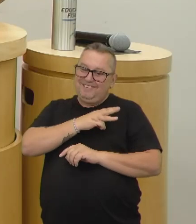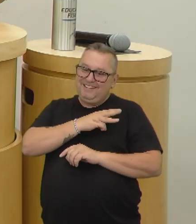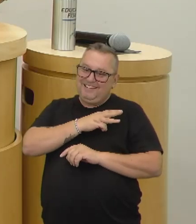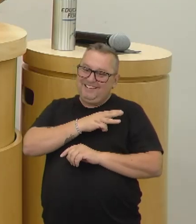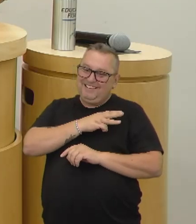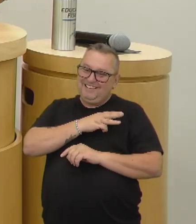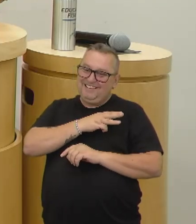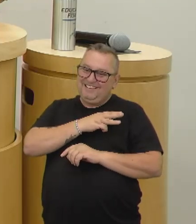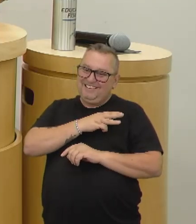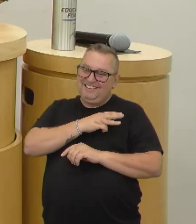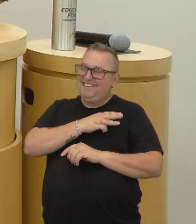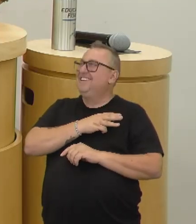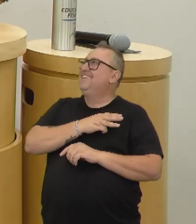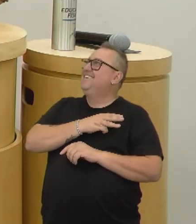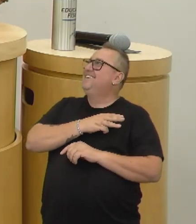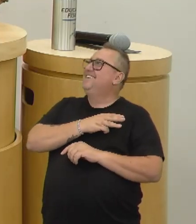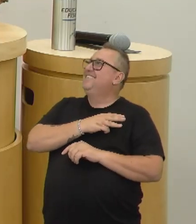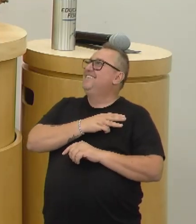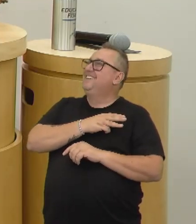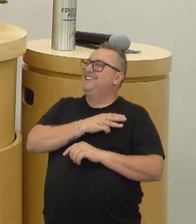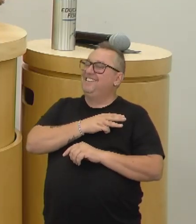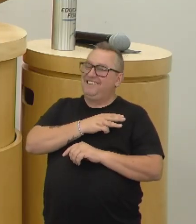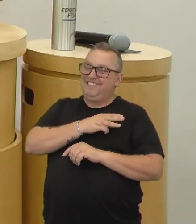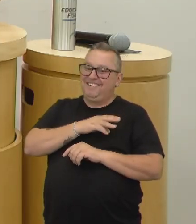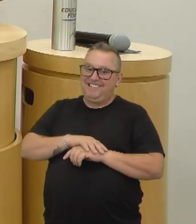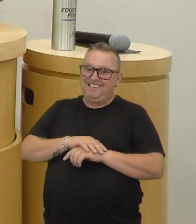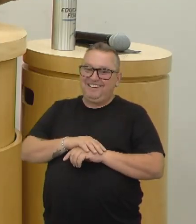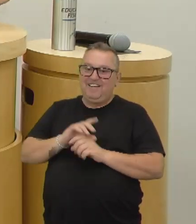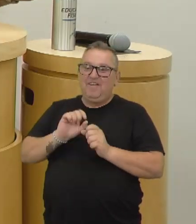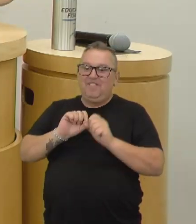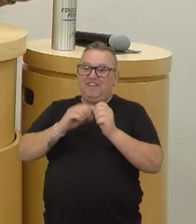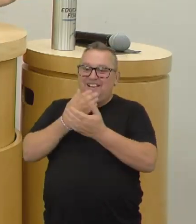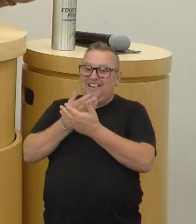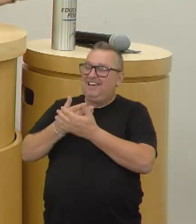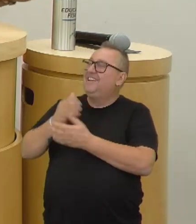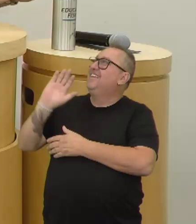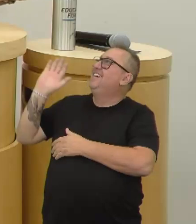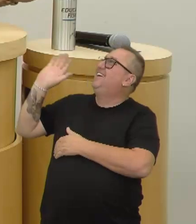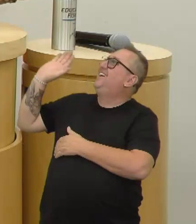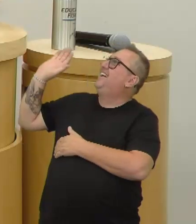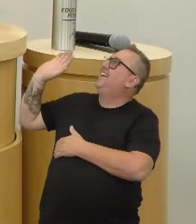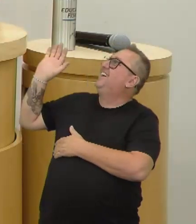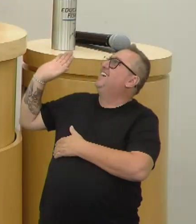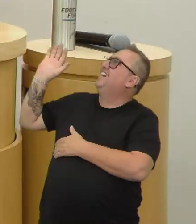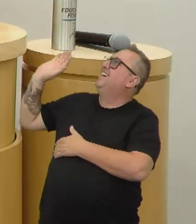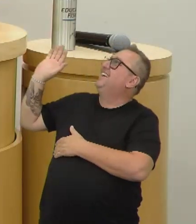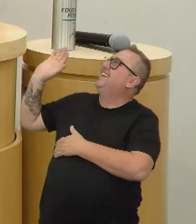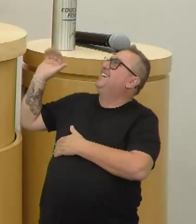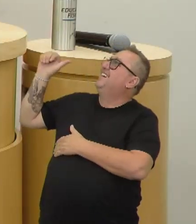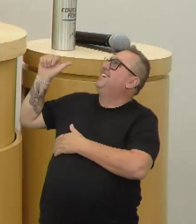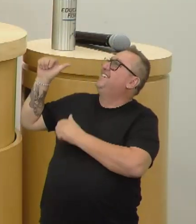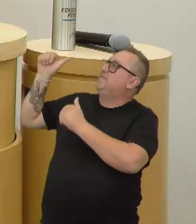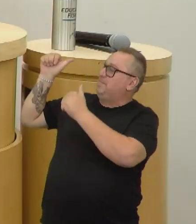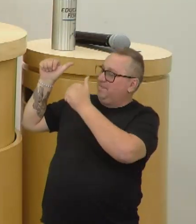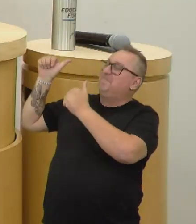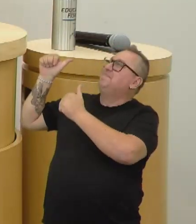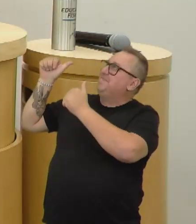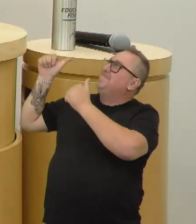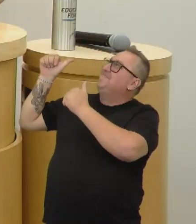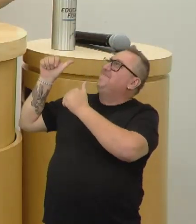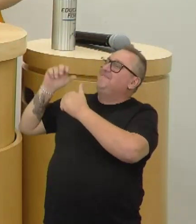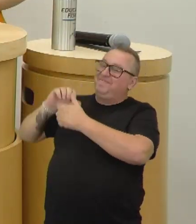do meme, né? Olha, tá aí, ó. Faz tempo que não fazia uma aula de geografia, né? Oi, Sidney. E aí, Sidney, tá tudo bem